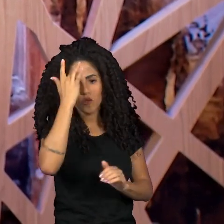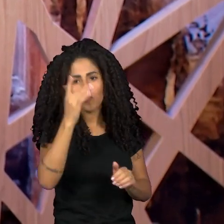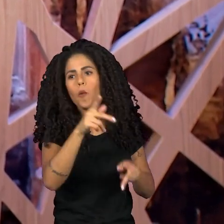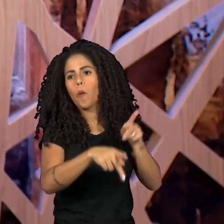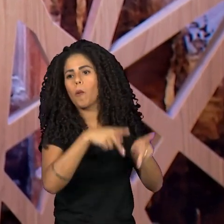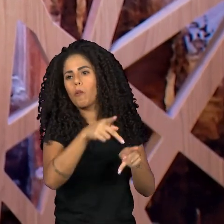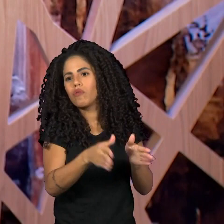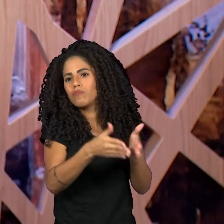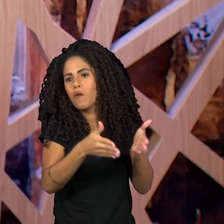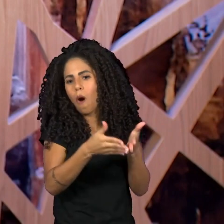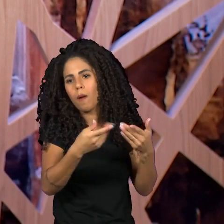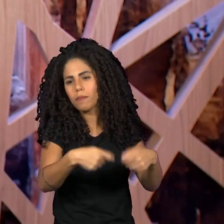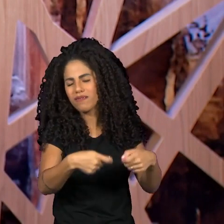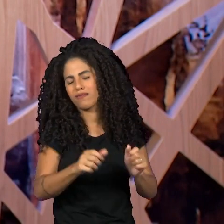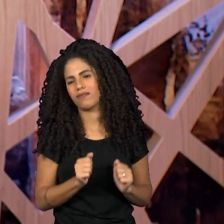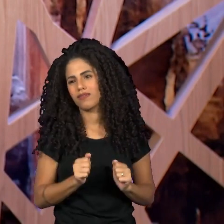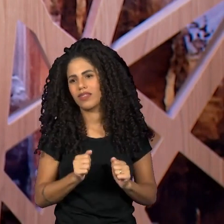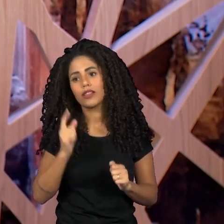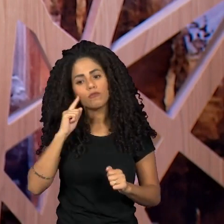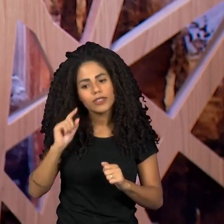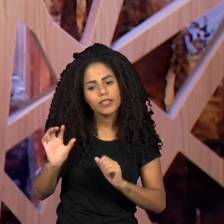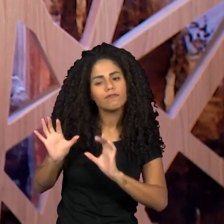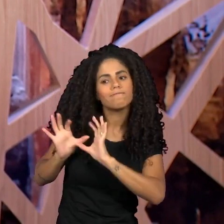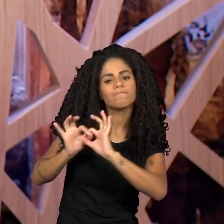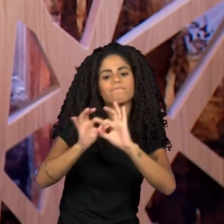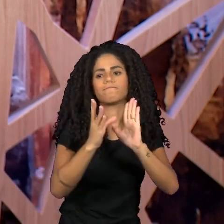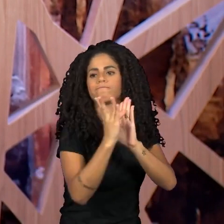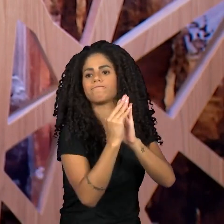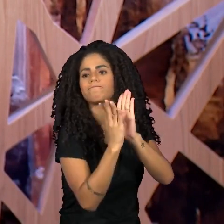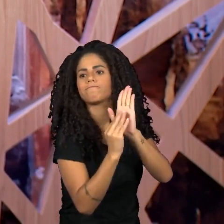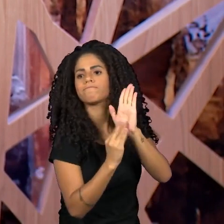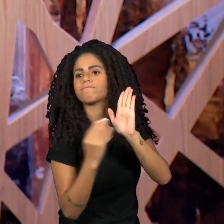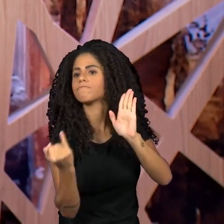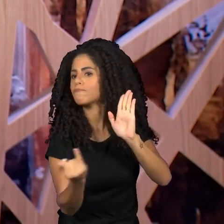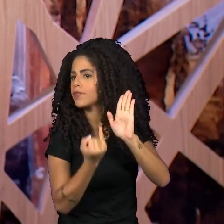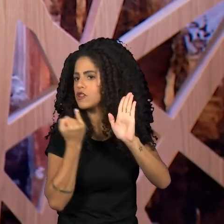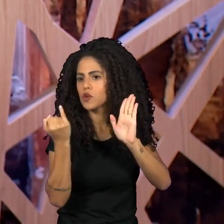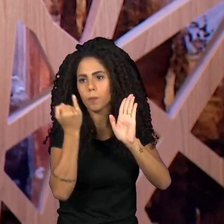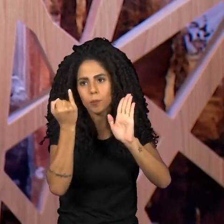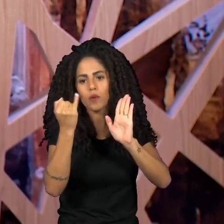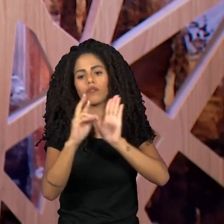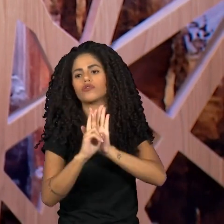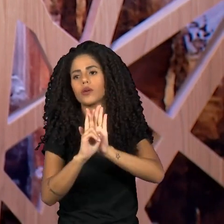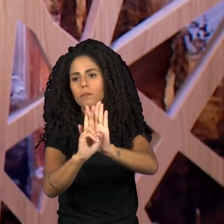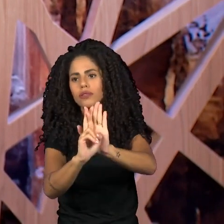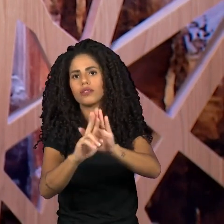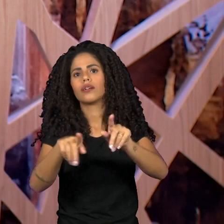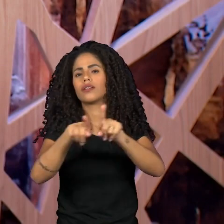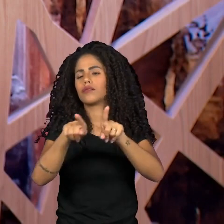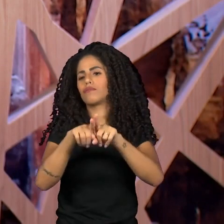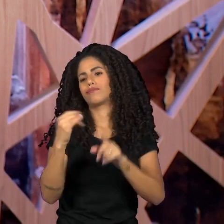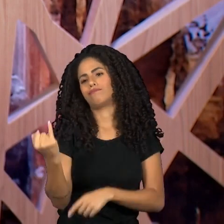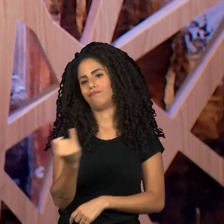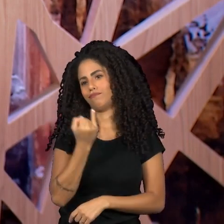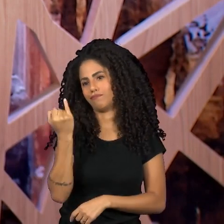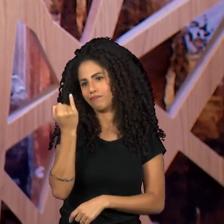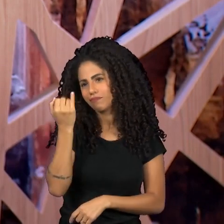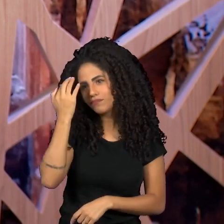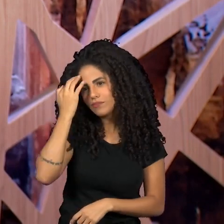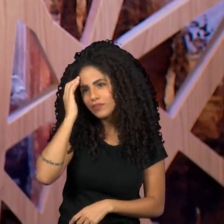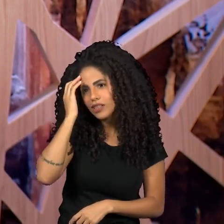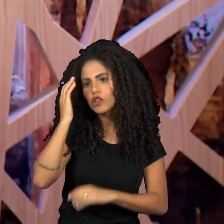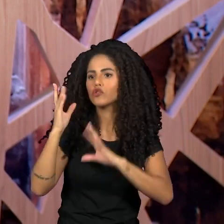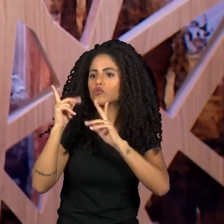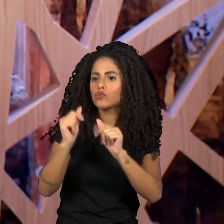possibilita, né, pensando forma e conteúdo, né, não só uma representação pela representação, mas essa representação baseada